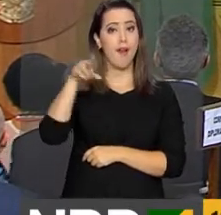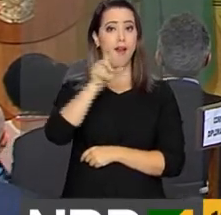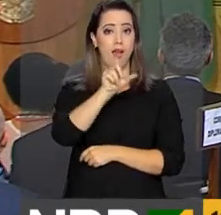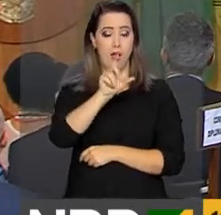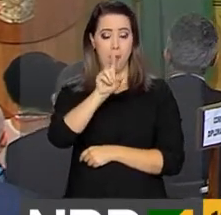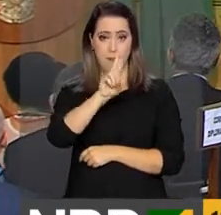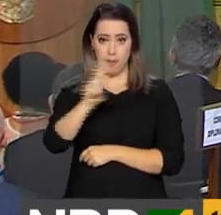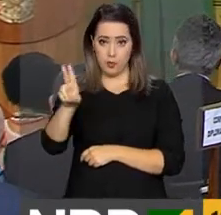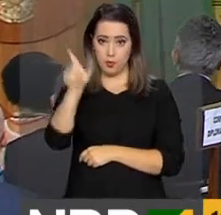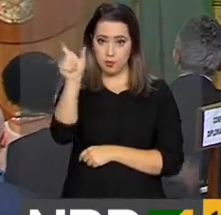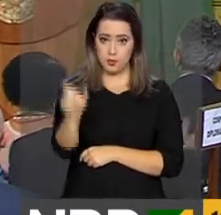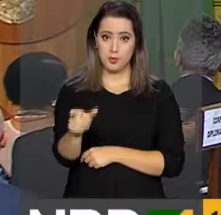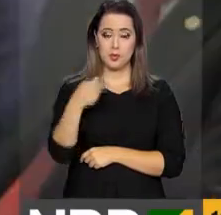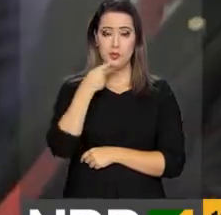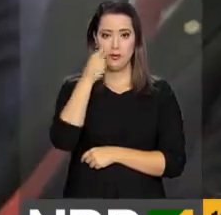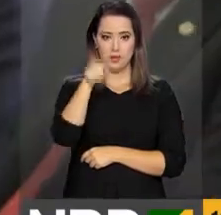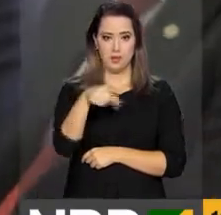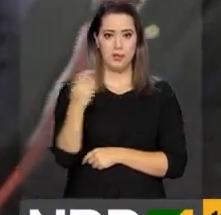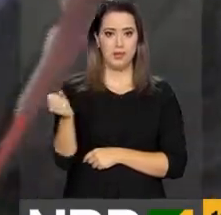Previdência. Não é verdade?